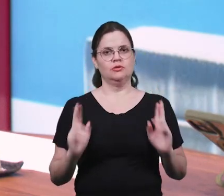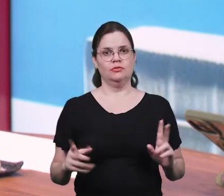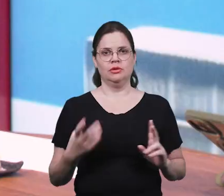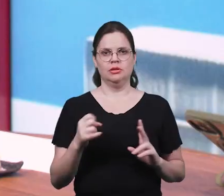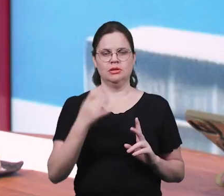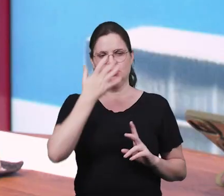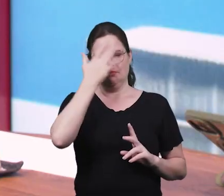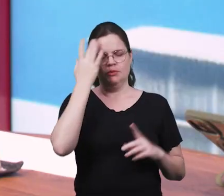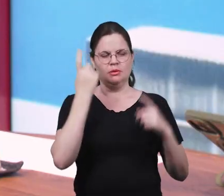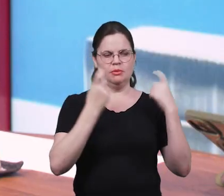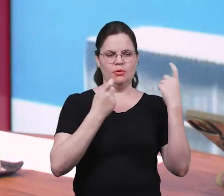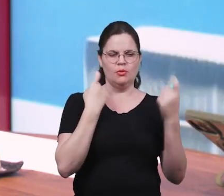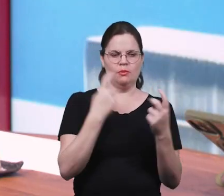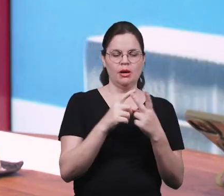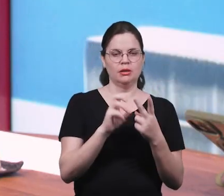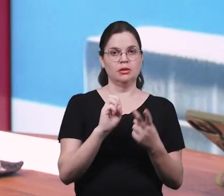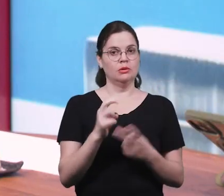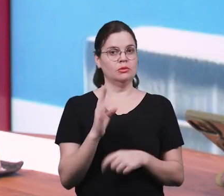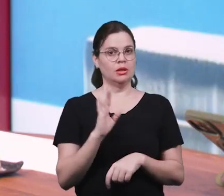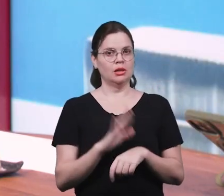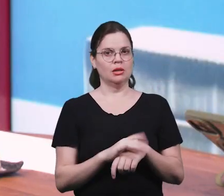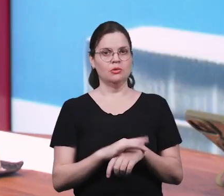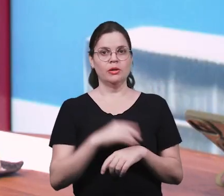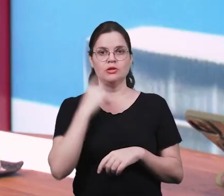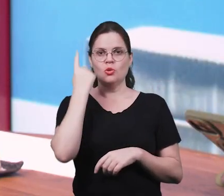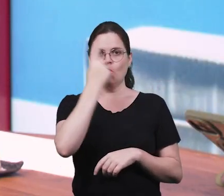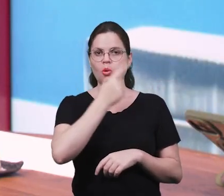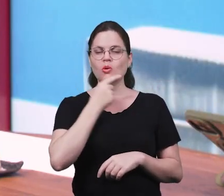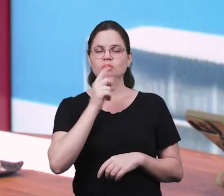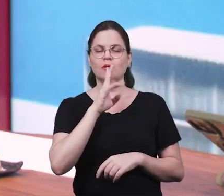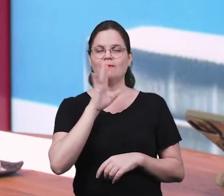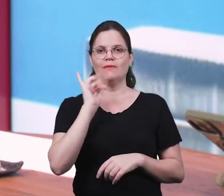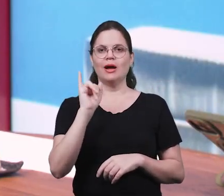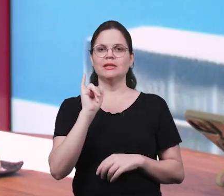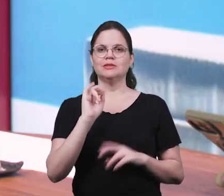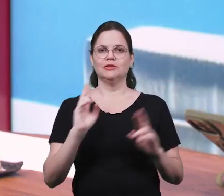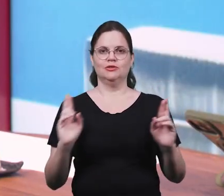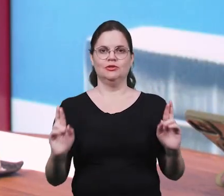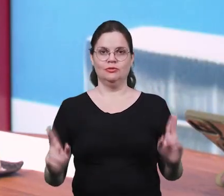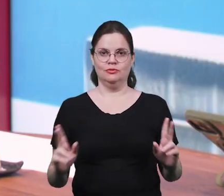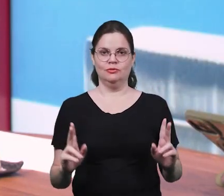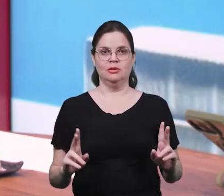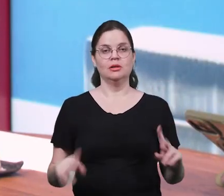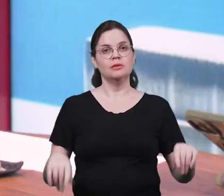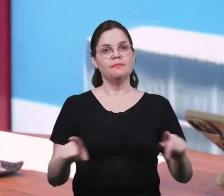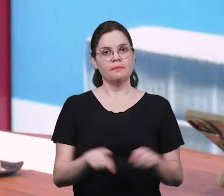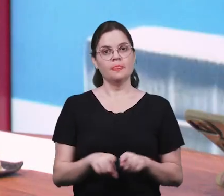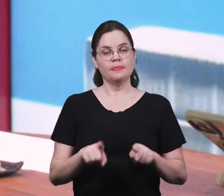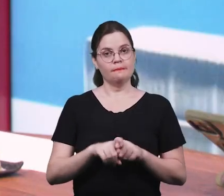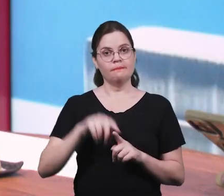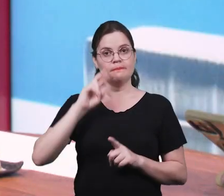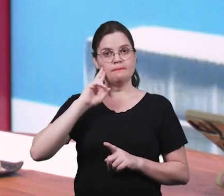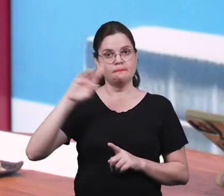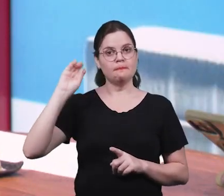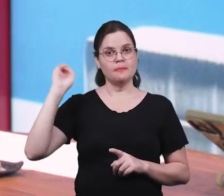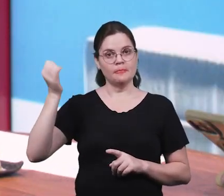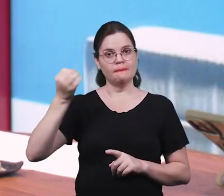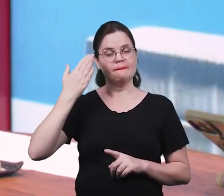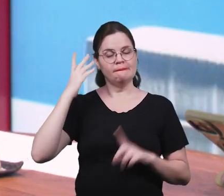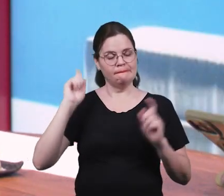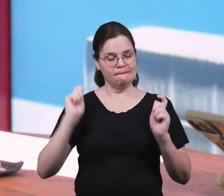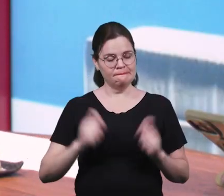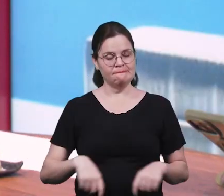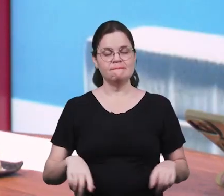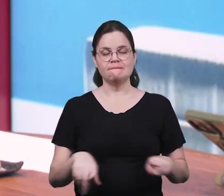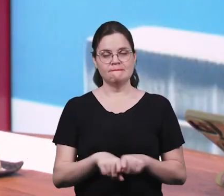preocupada, fica enferma, ela muda alguma coisa. Ou até mesmo o Senhor revela e o Senhor mostra.